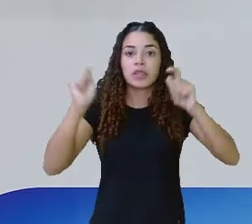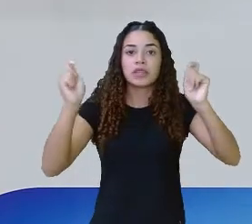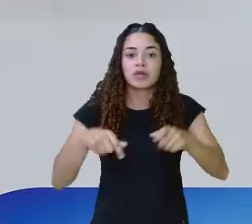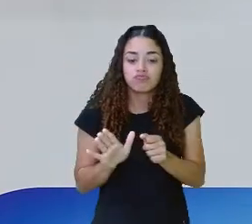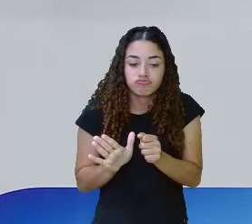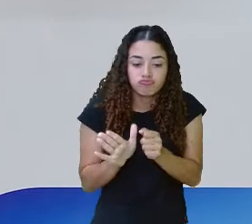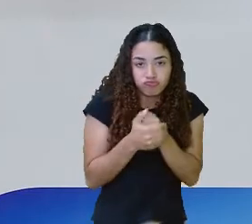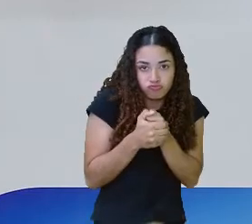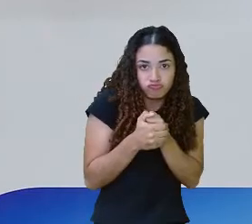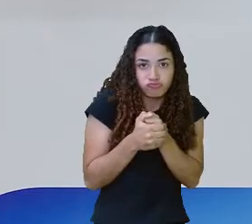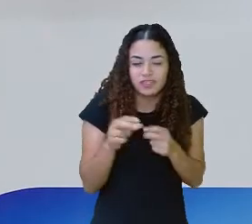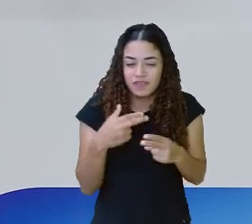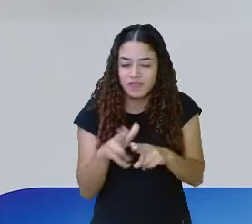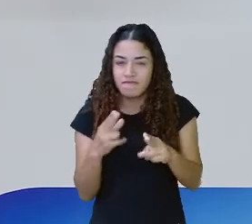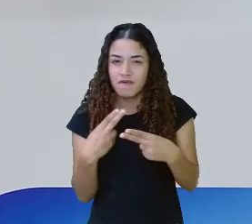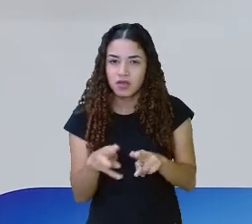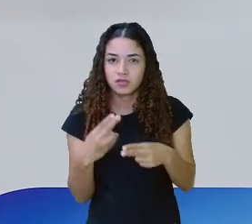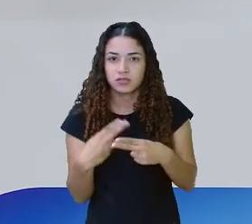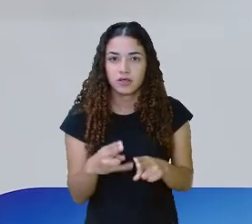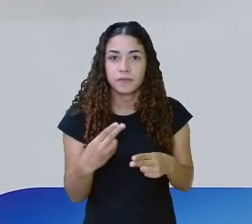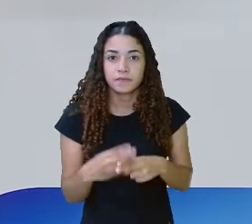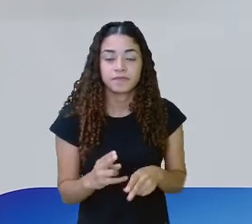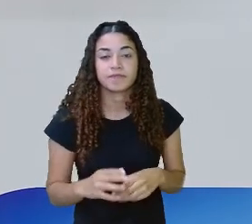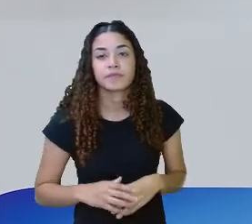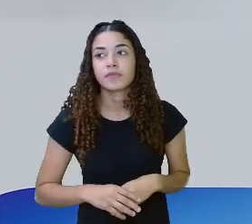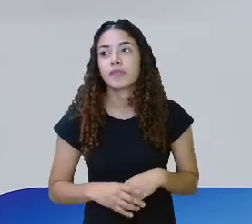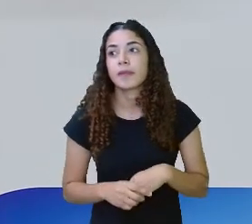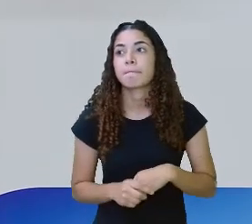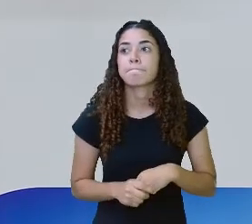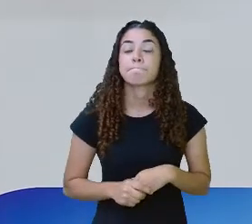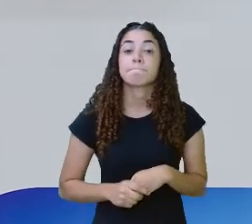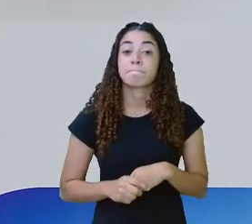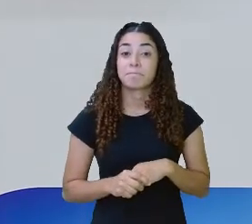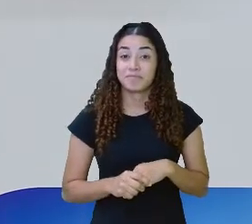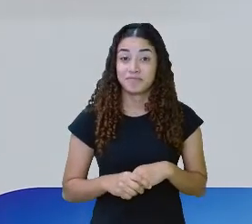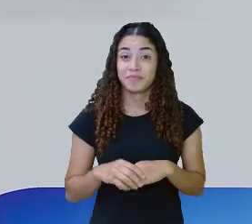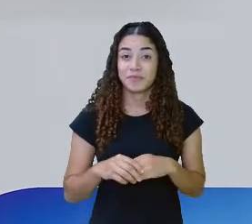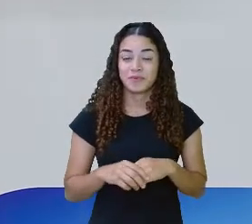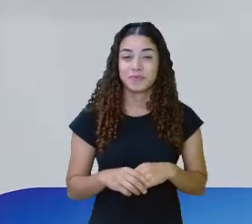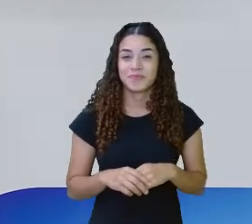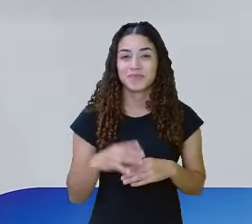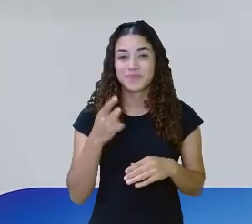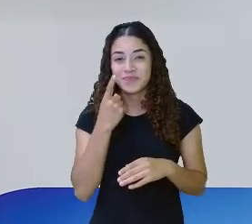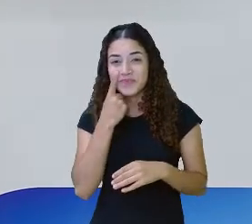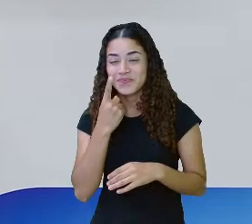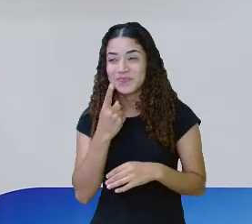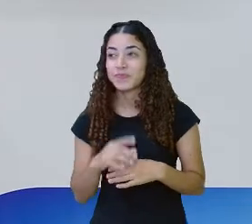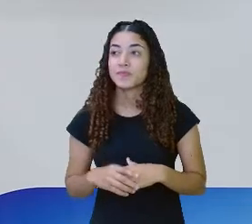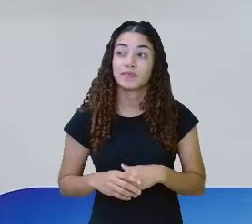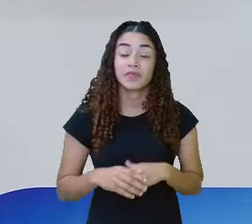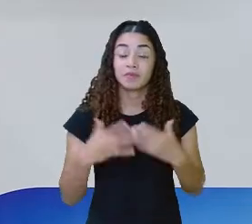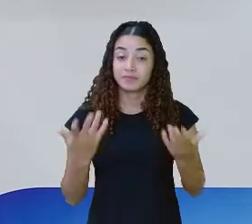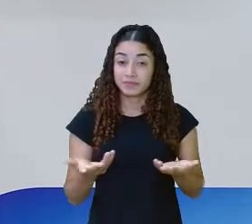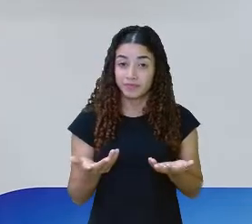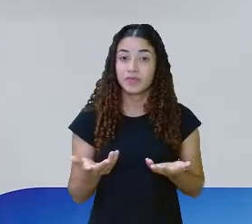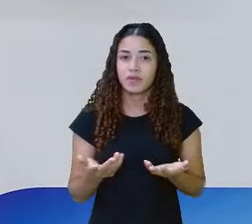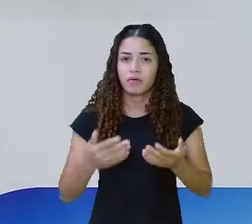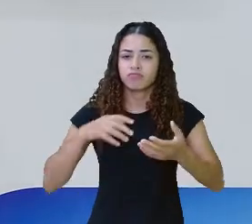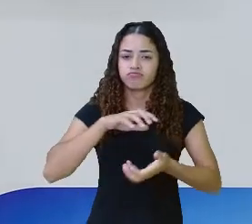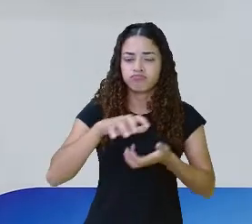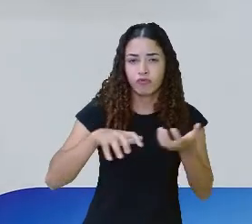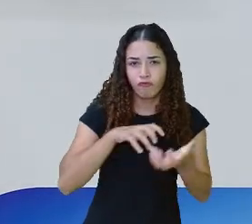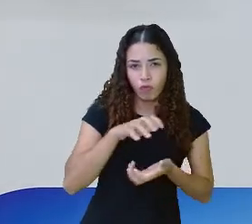certo? Então, é o tal do mimetismo, né, professora? Isso. Pois é, o mimetismo ecológico, tá certo? E aí, com a